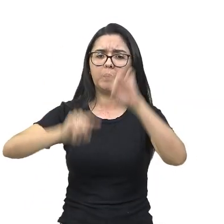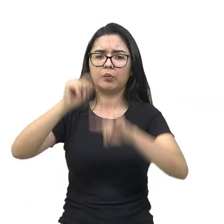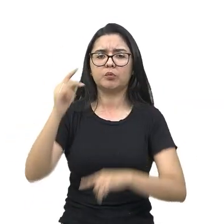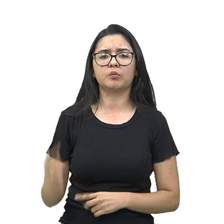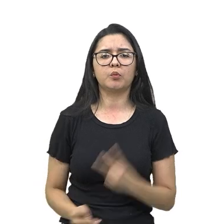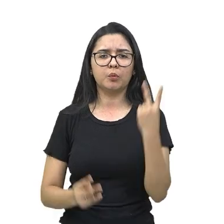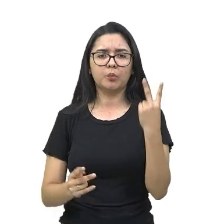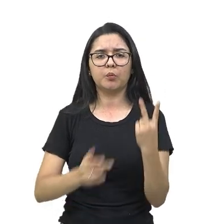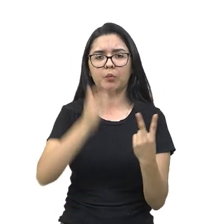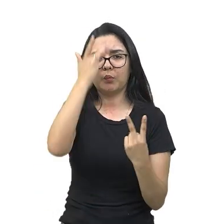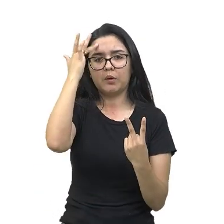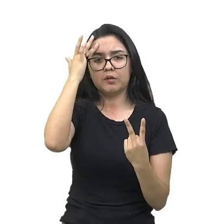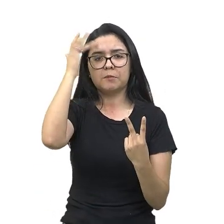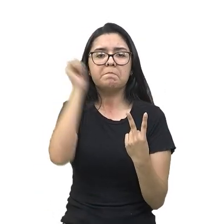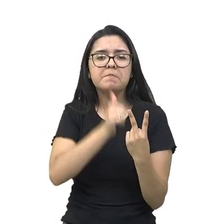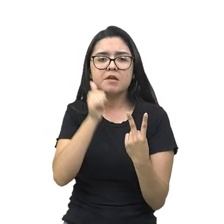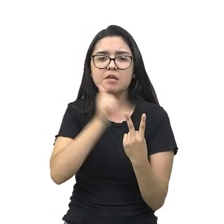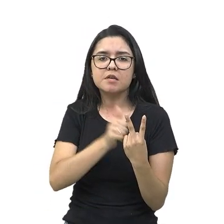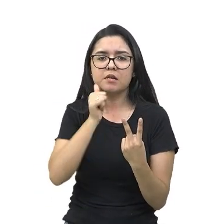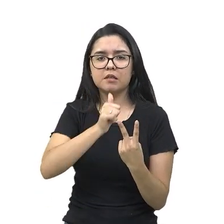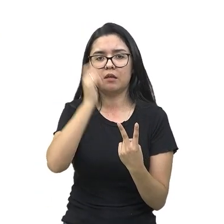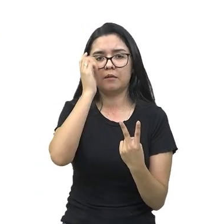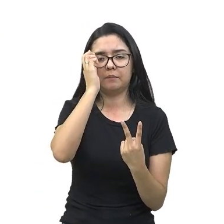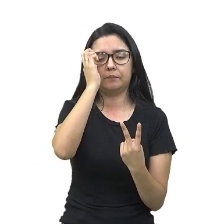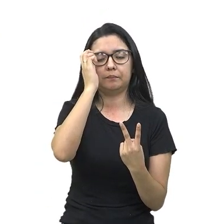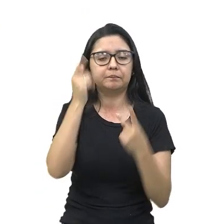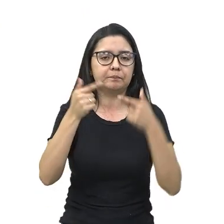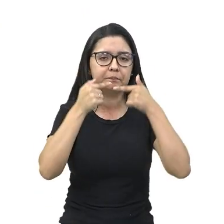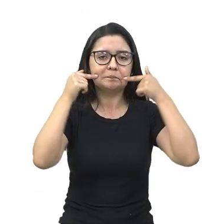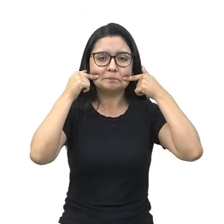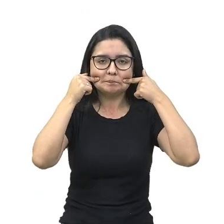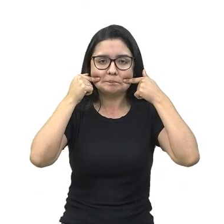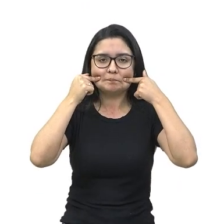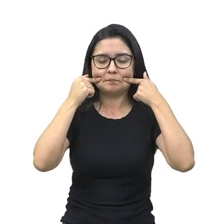por indígenas, provavelmente indígenas tupi-guaranis, né?